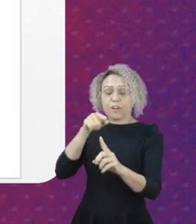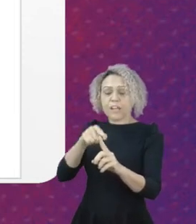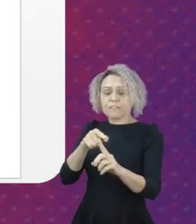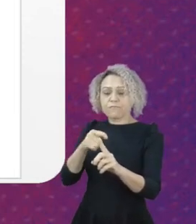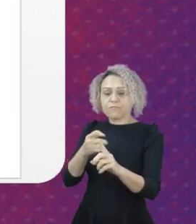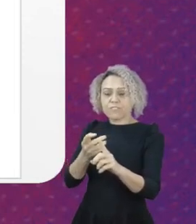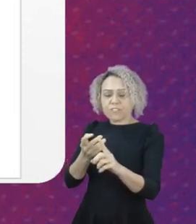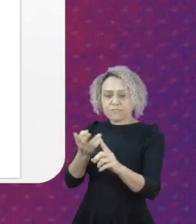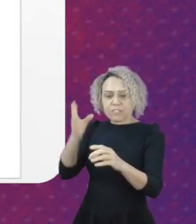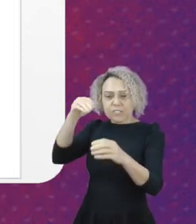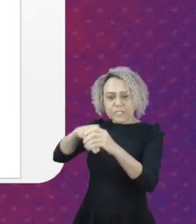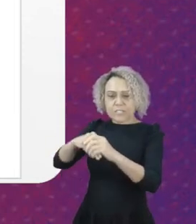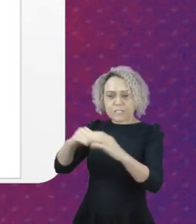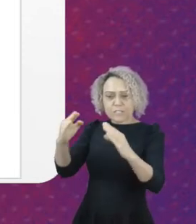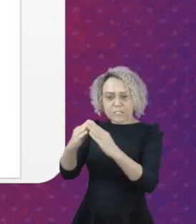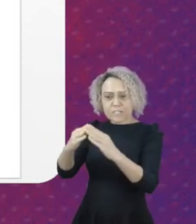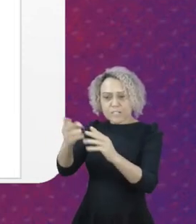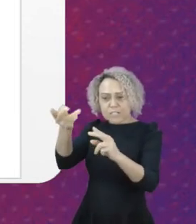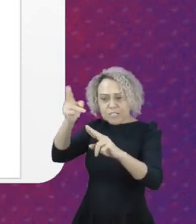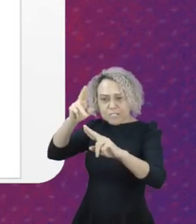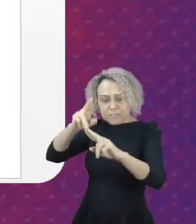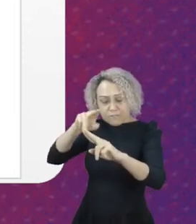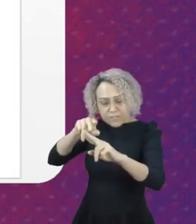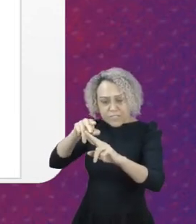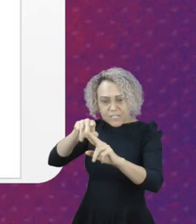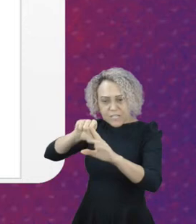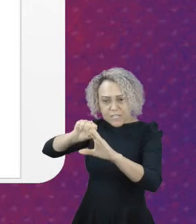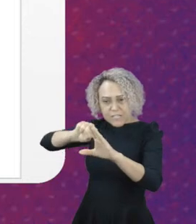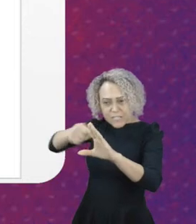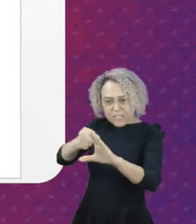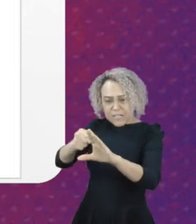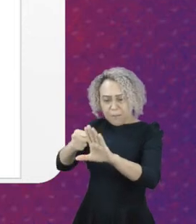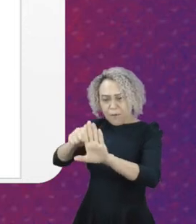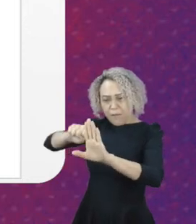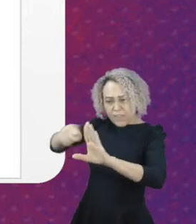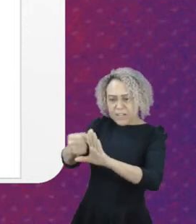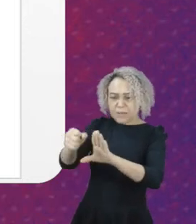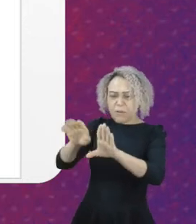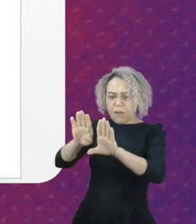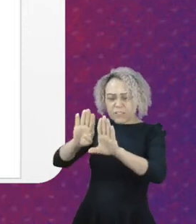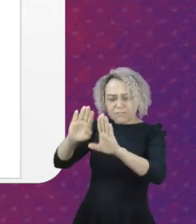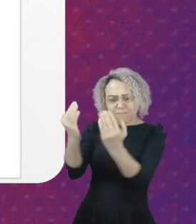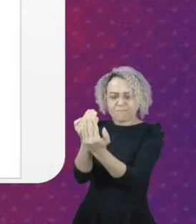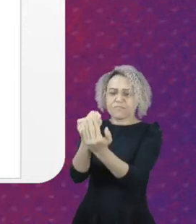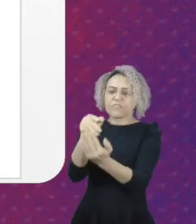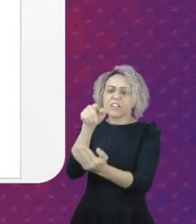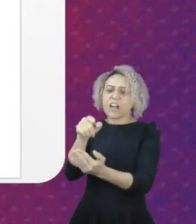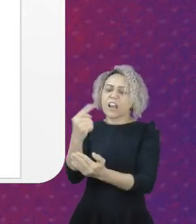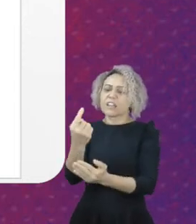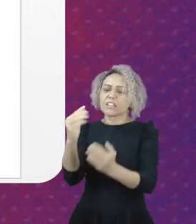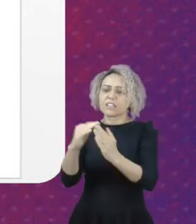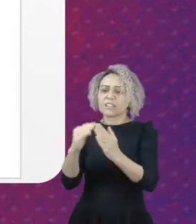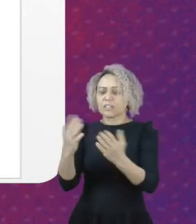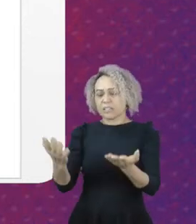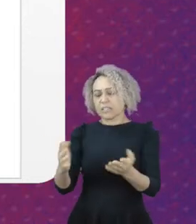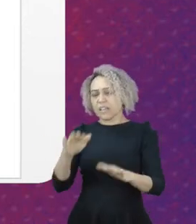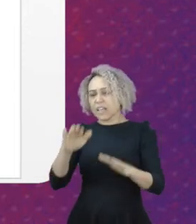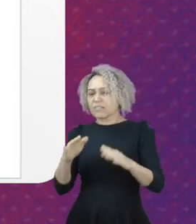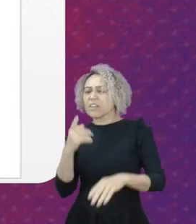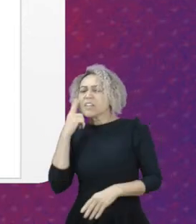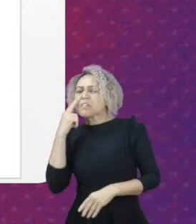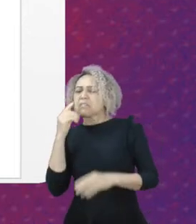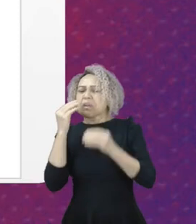né? Críticas negativas sobre algo que faça ou deixa de fazer, sobre o desempenho sexual, sobre o corpo, sobre a